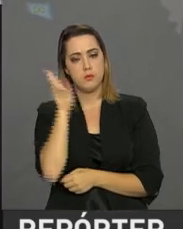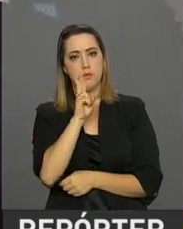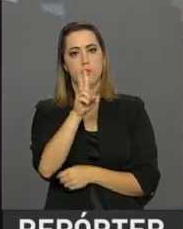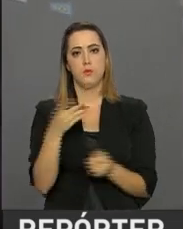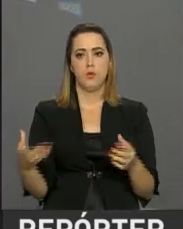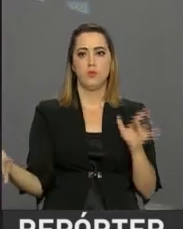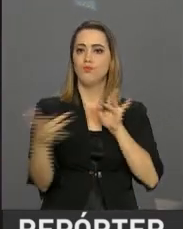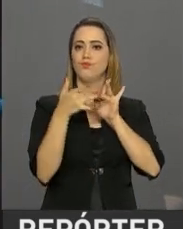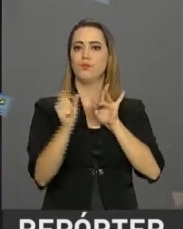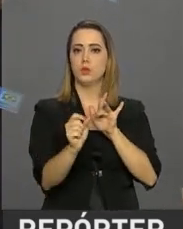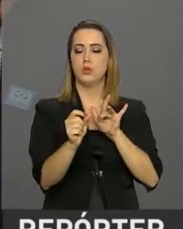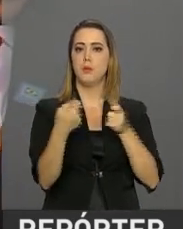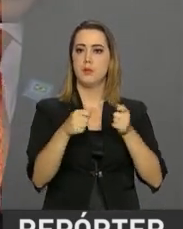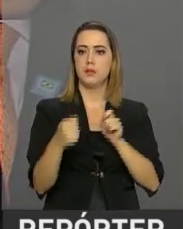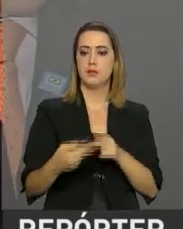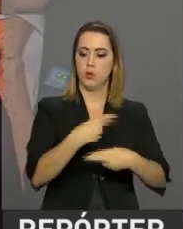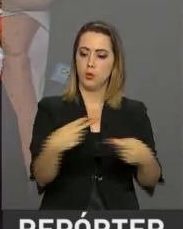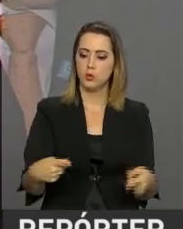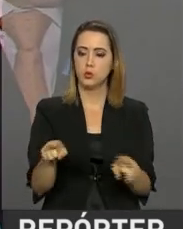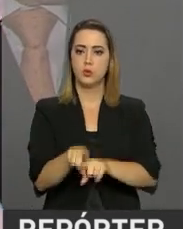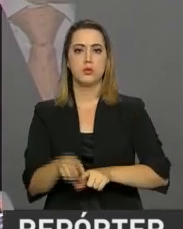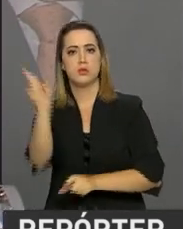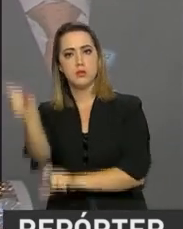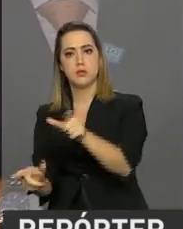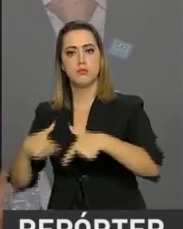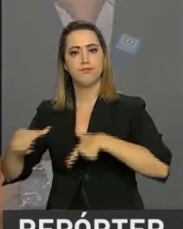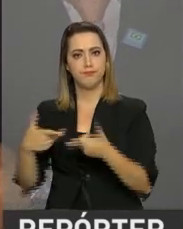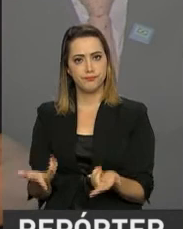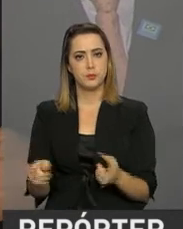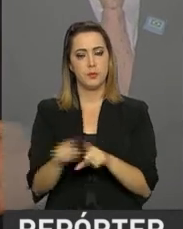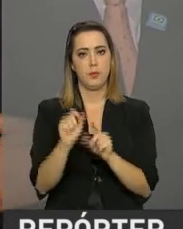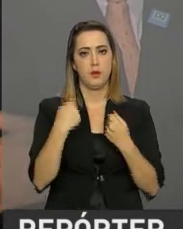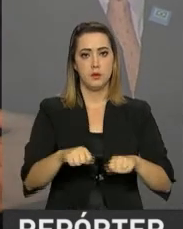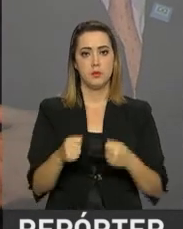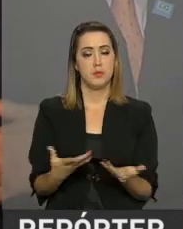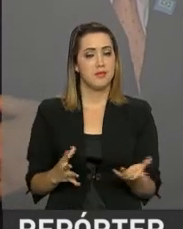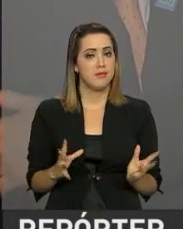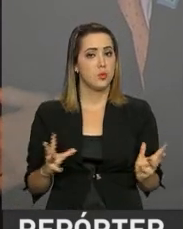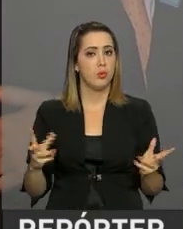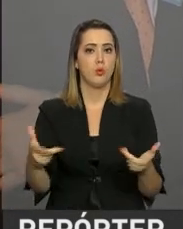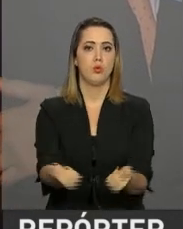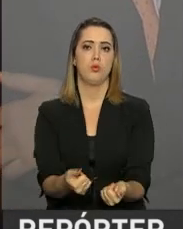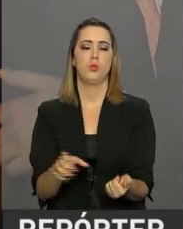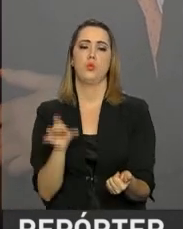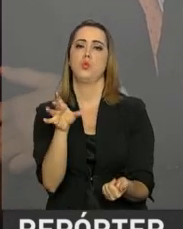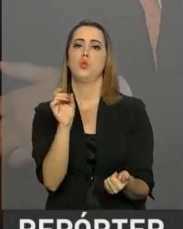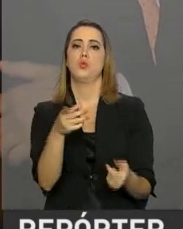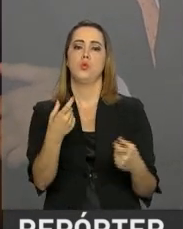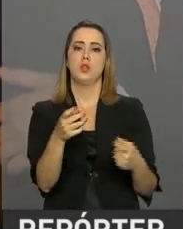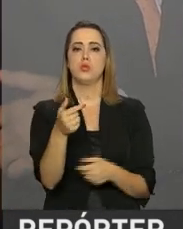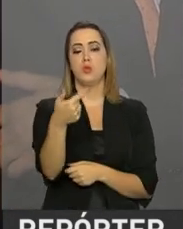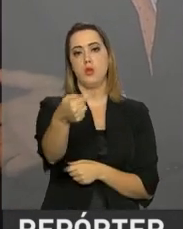agregação desses novos produtos segurança principalmente também exigem que alguém está lhe então a não basta não é só